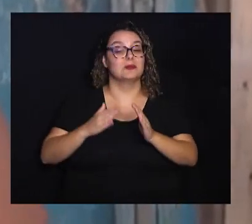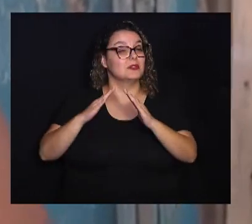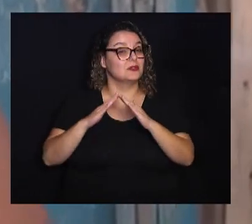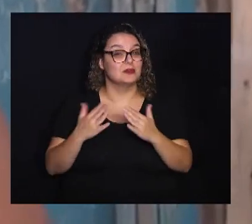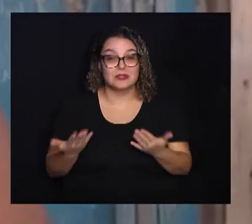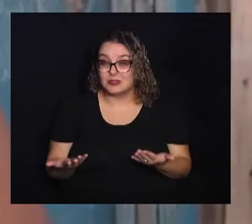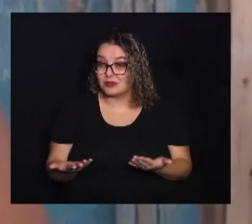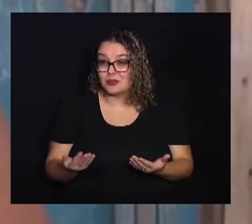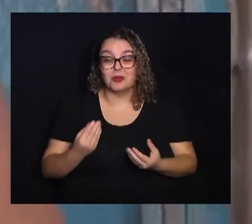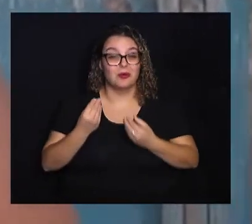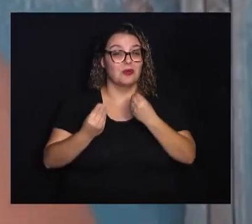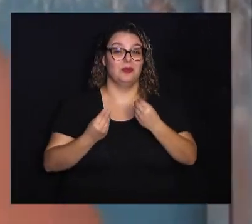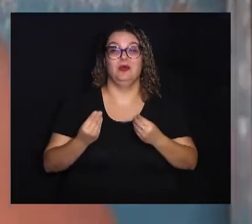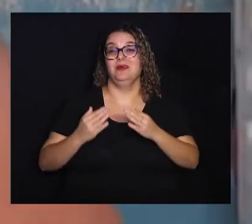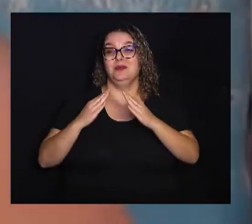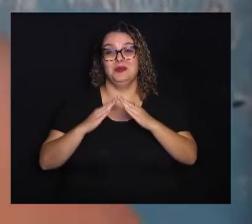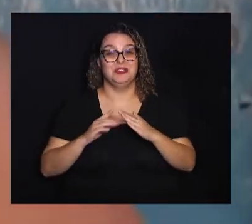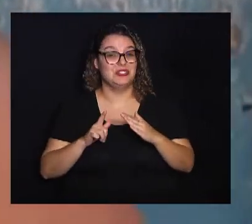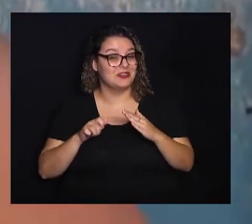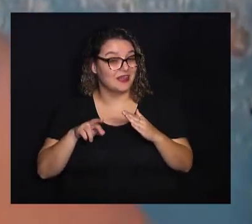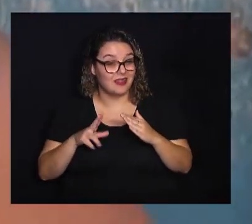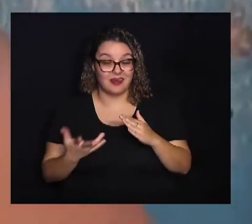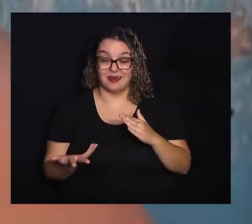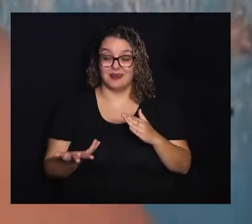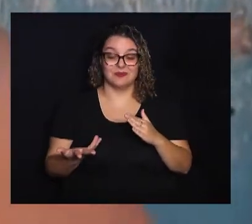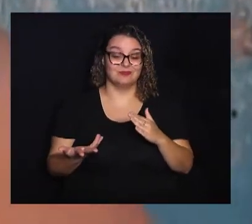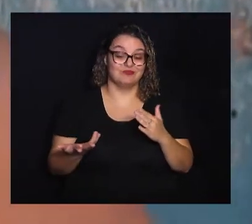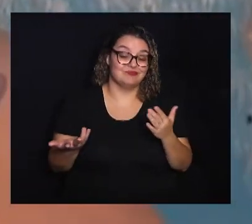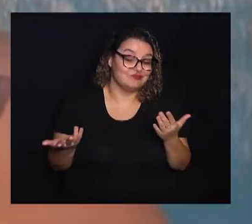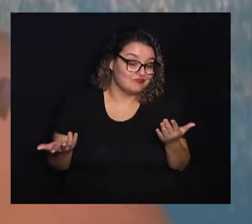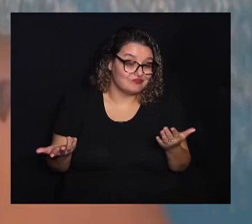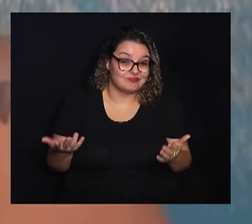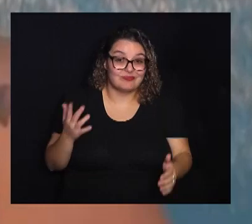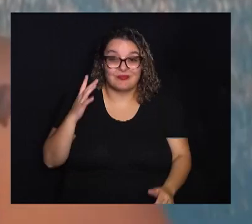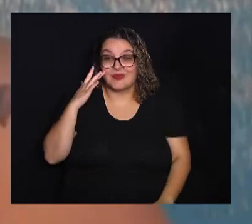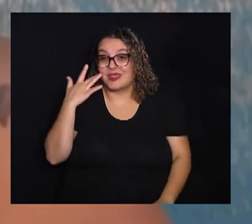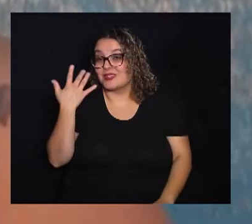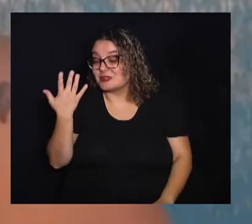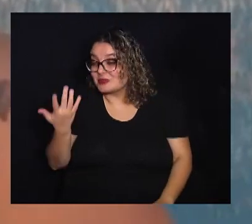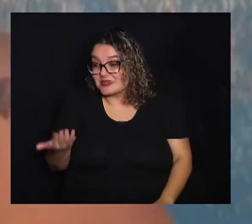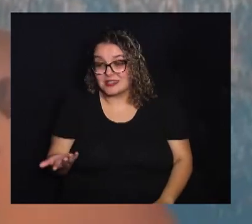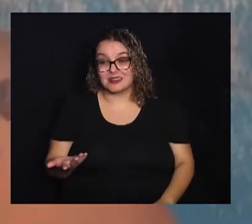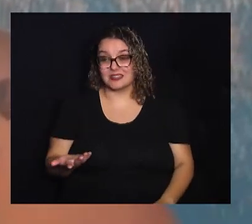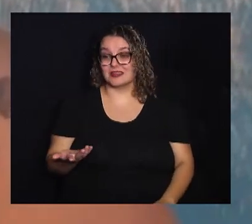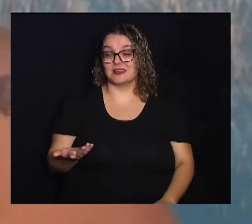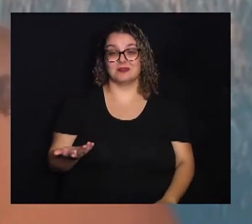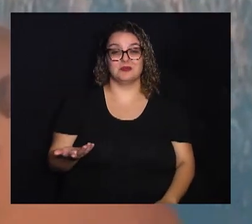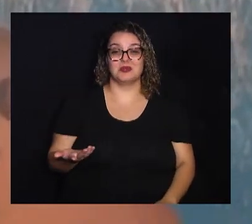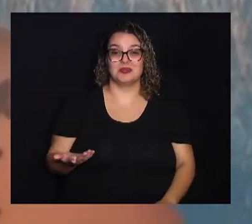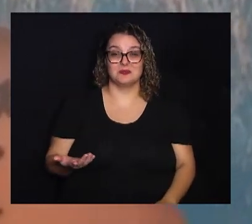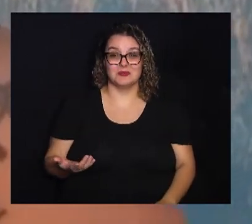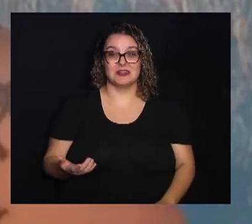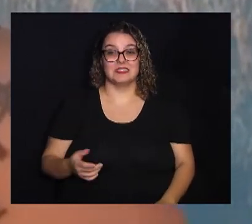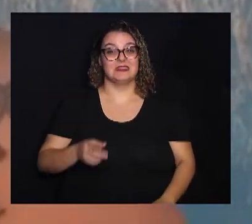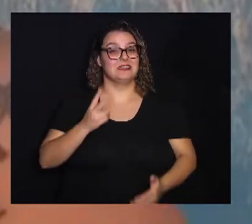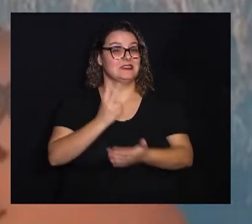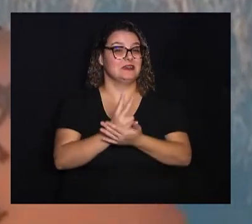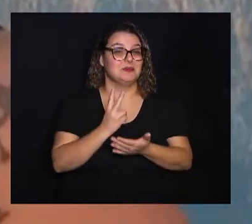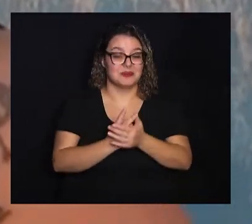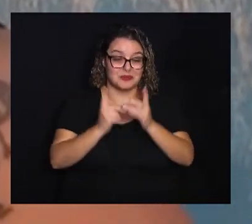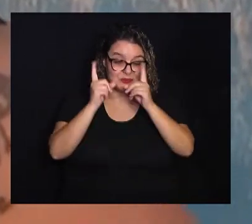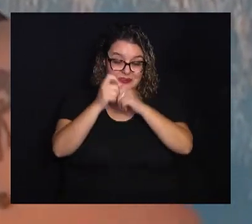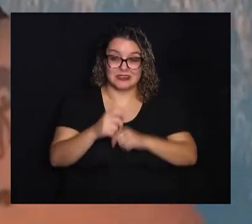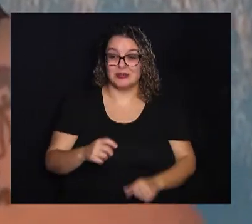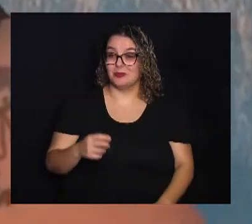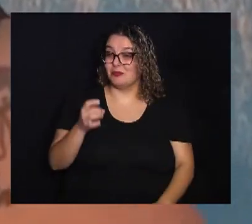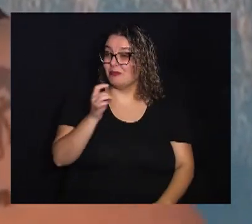quando eu vou poder chamar isso de lar? Porque a gente, cada vez mais, a gente fica com a corda no pescoço, com medo de